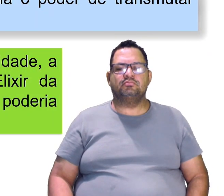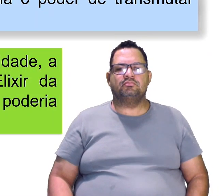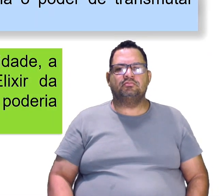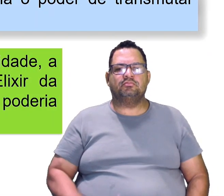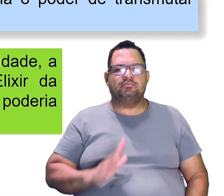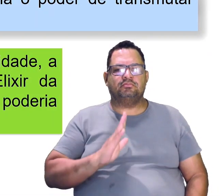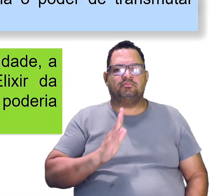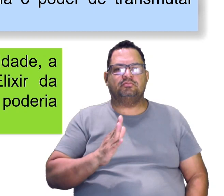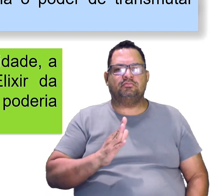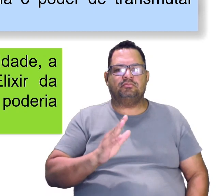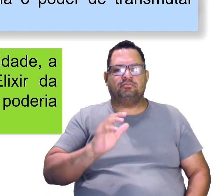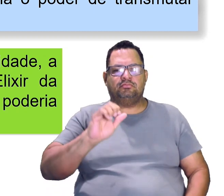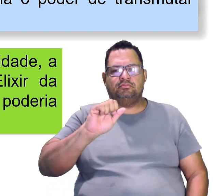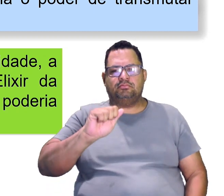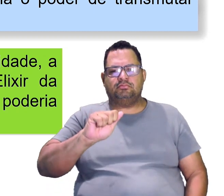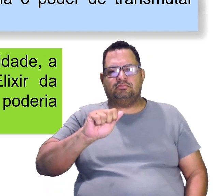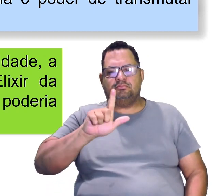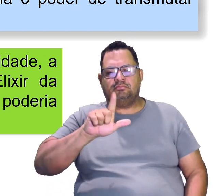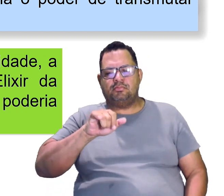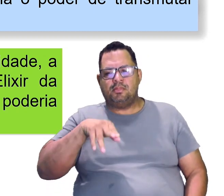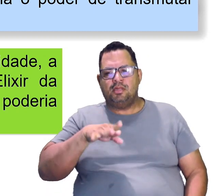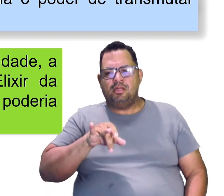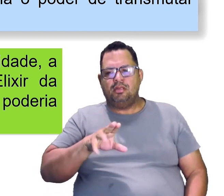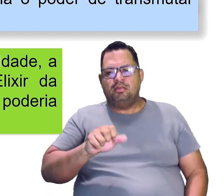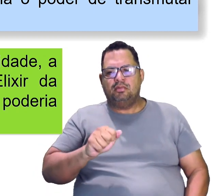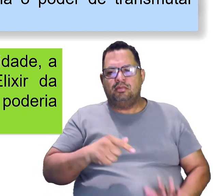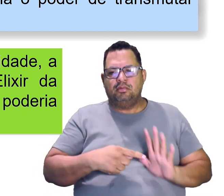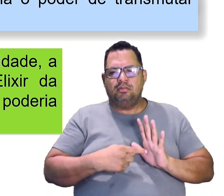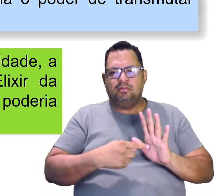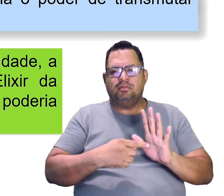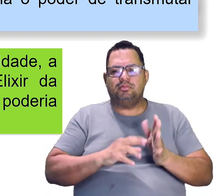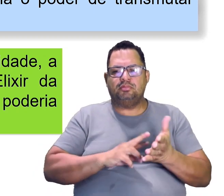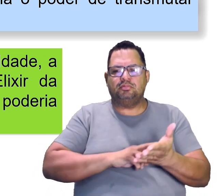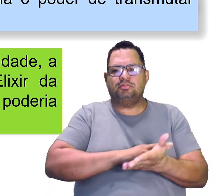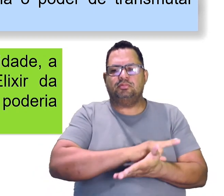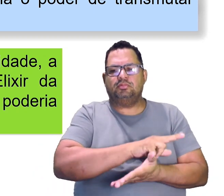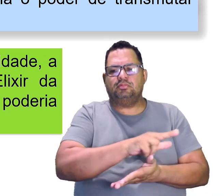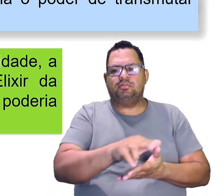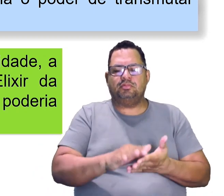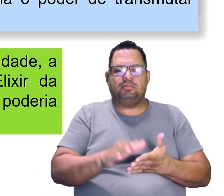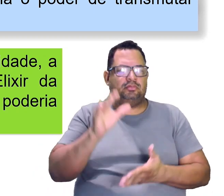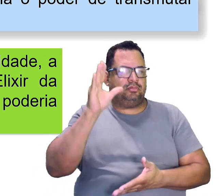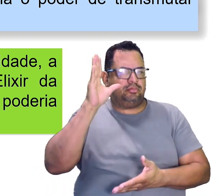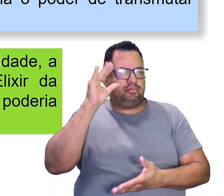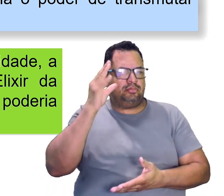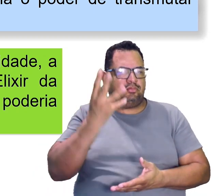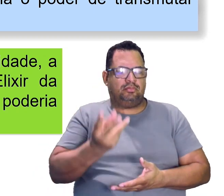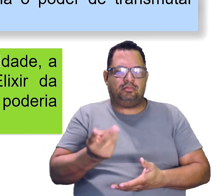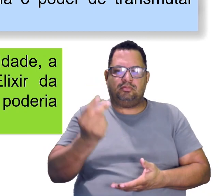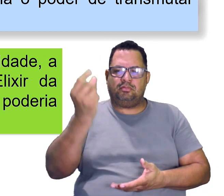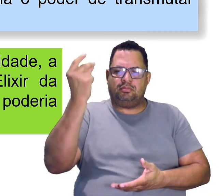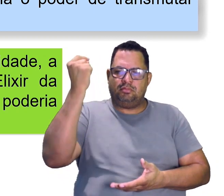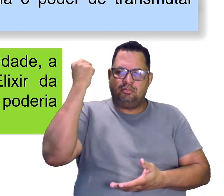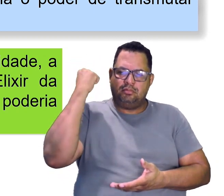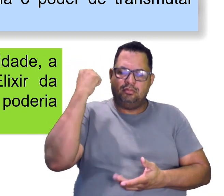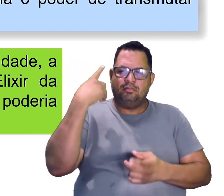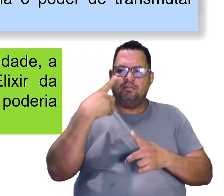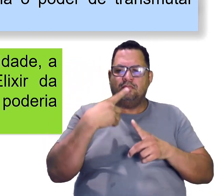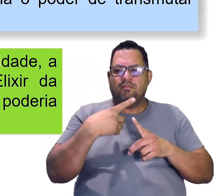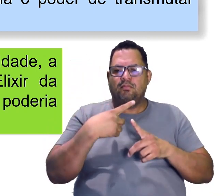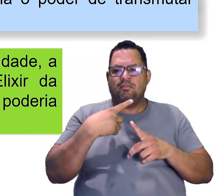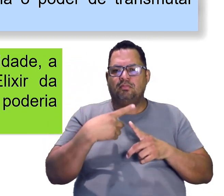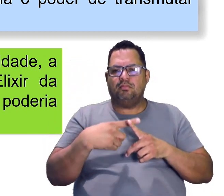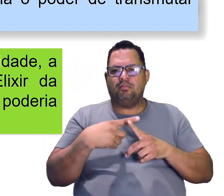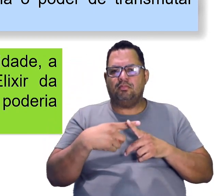já que a alquimia trouxe muitas curiosidades, né? Naquela época, quanto mais você